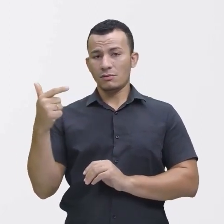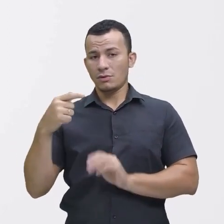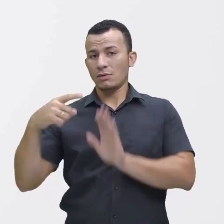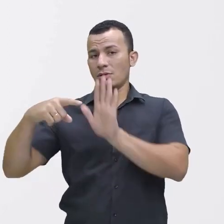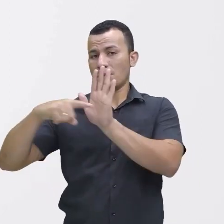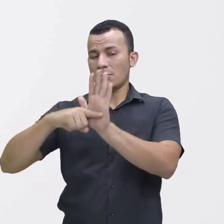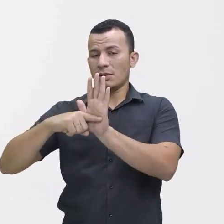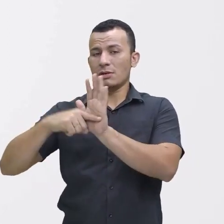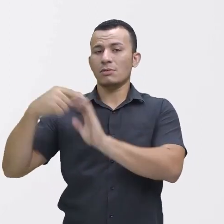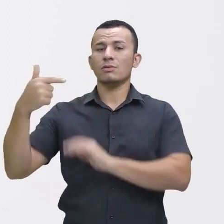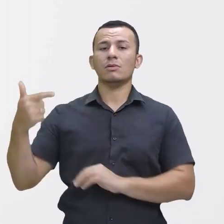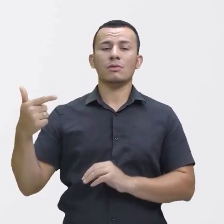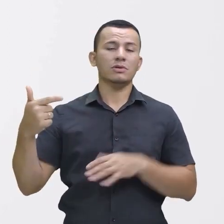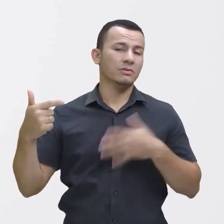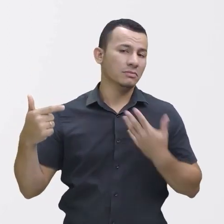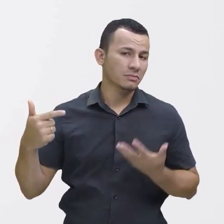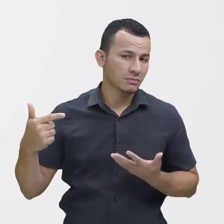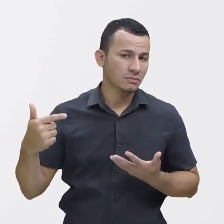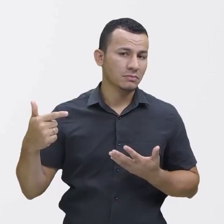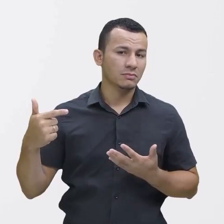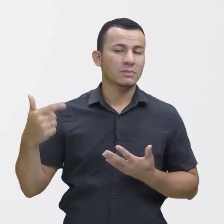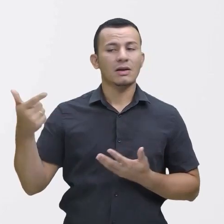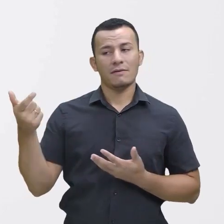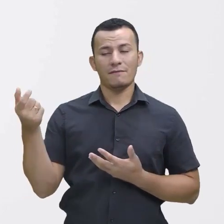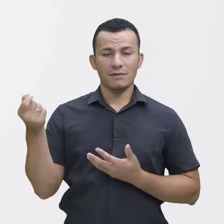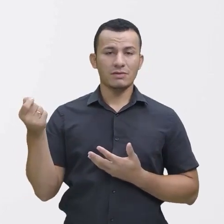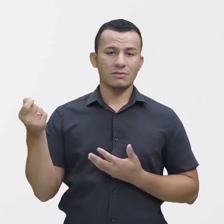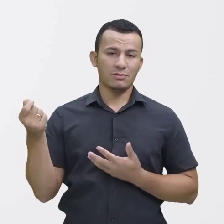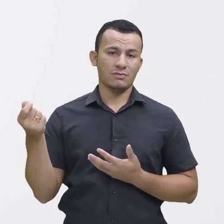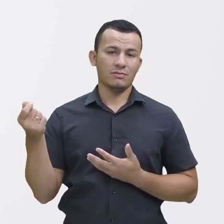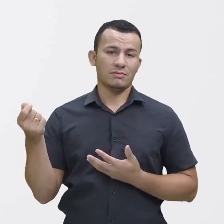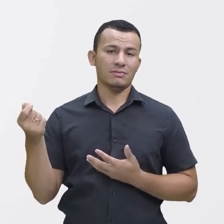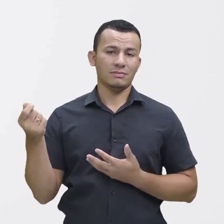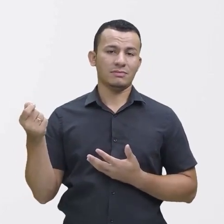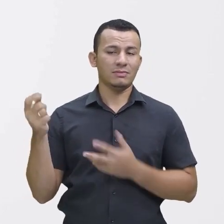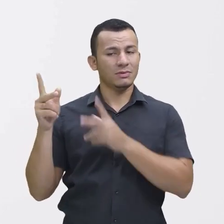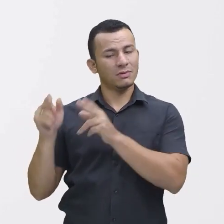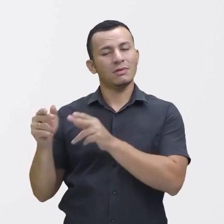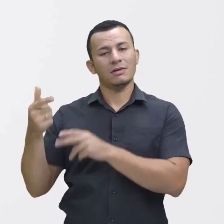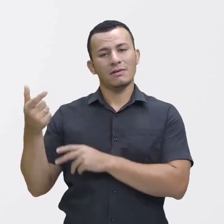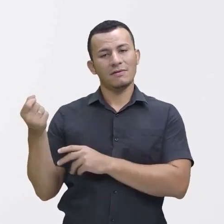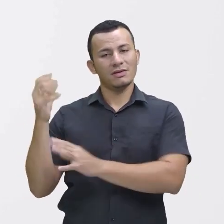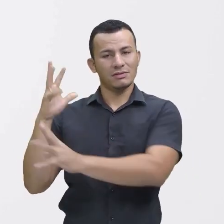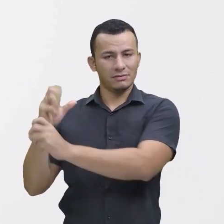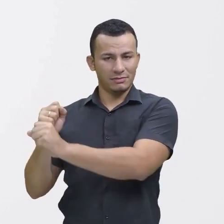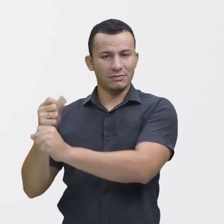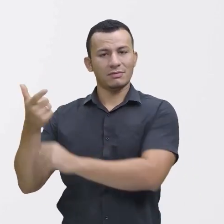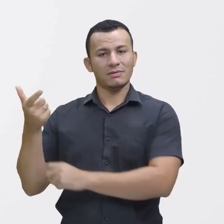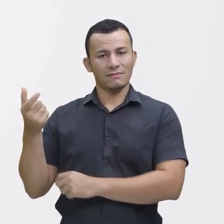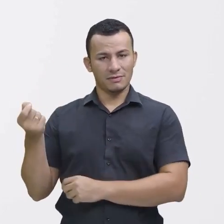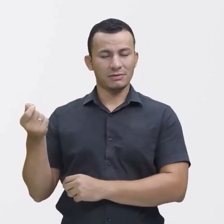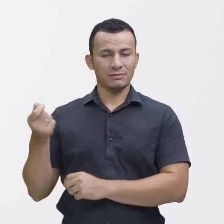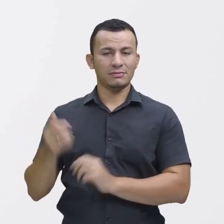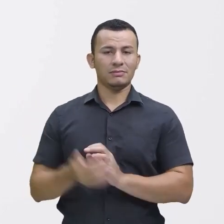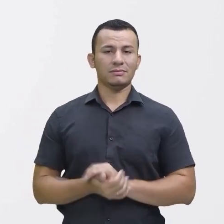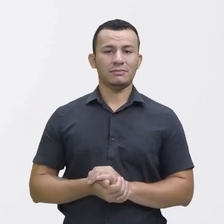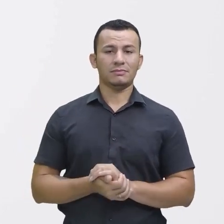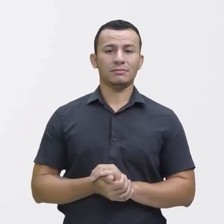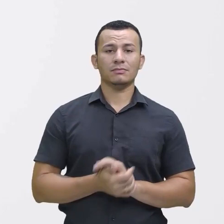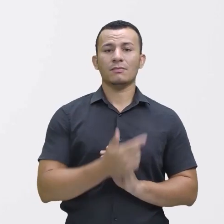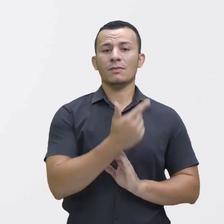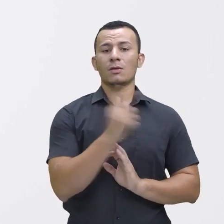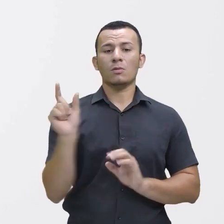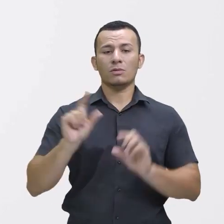2 é igual a quanto? É igual a 20. 22 menos 2 é igual a 20. Agora vamos fazer essa